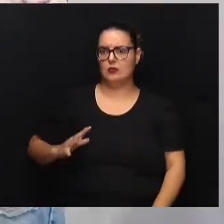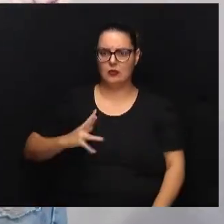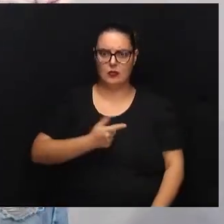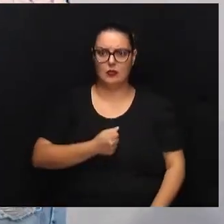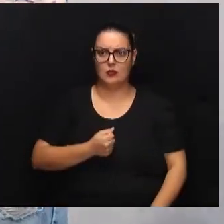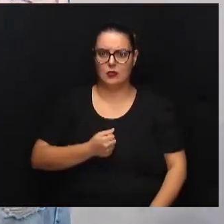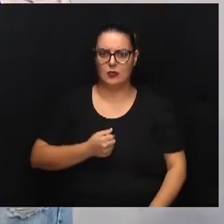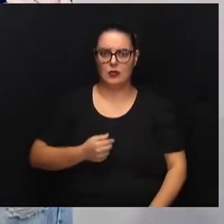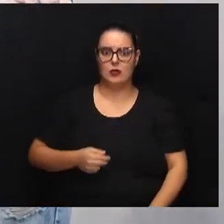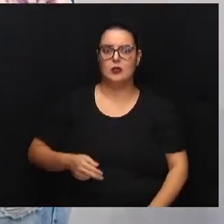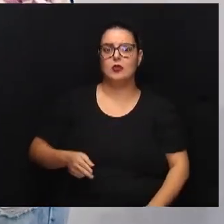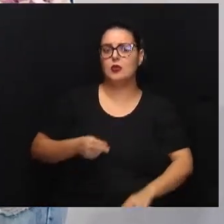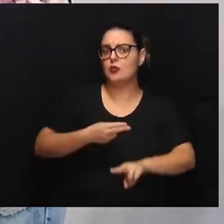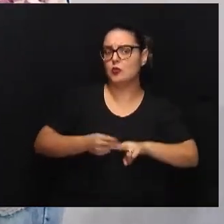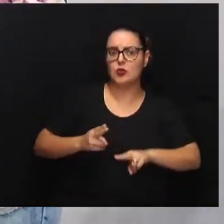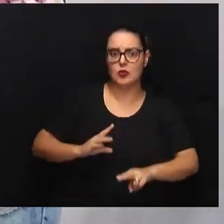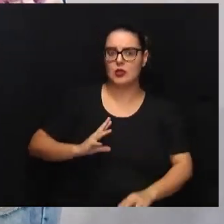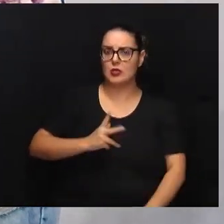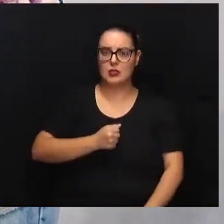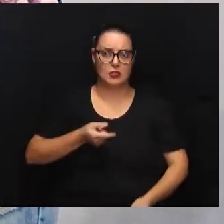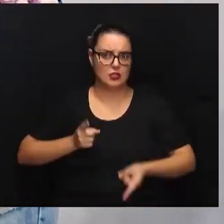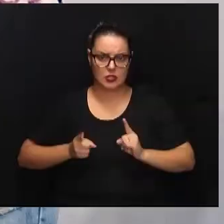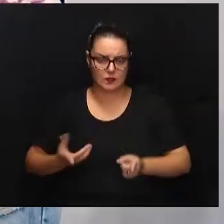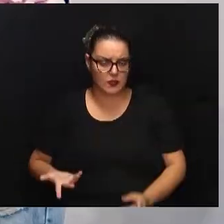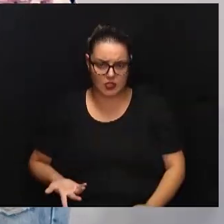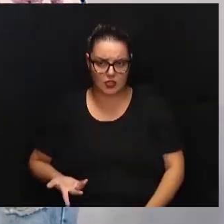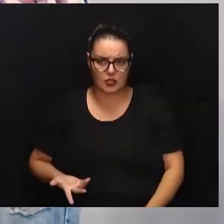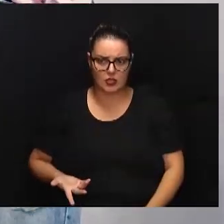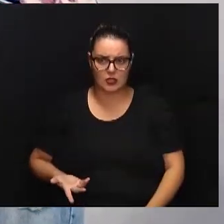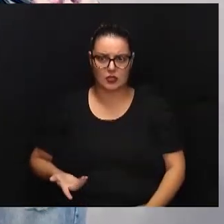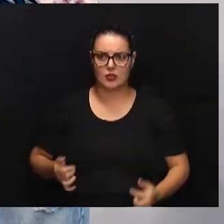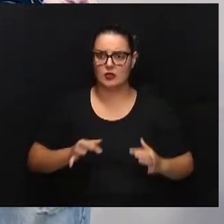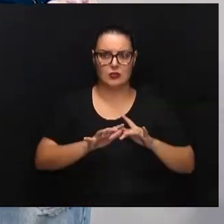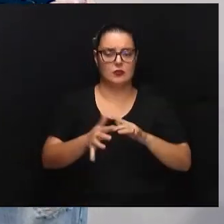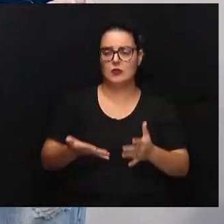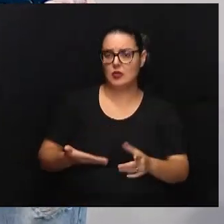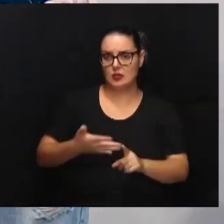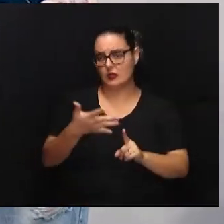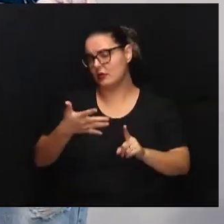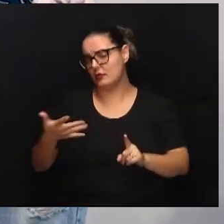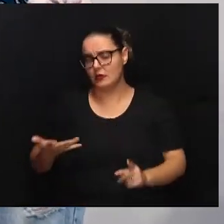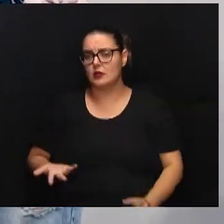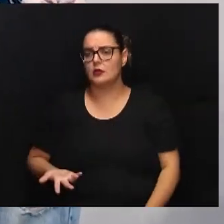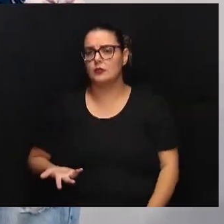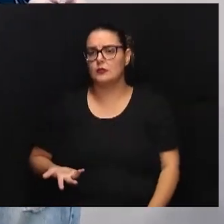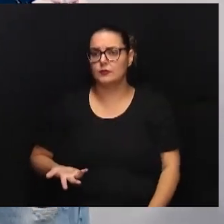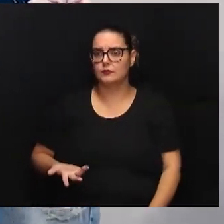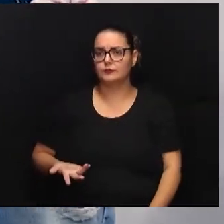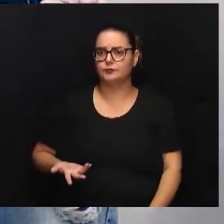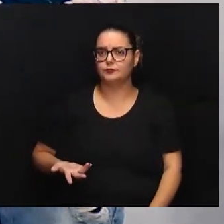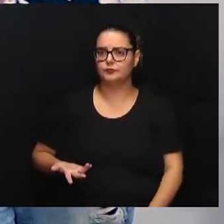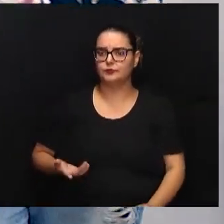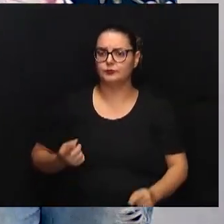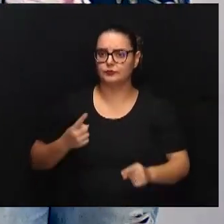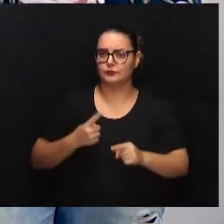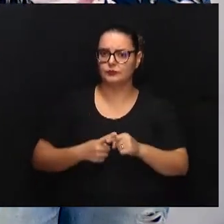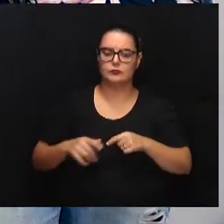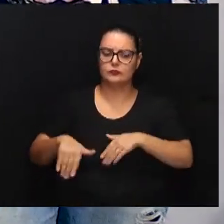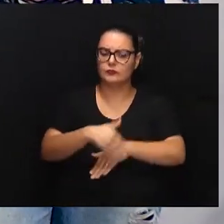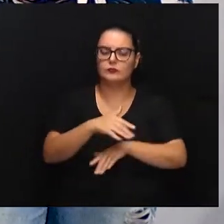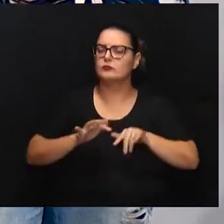aí, trazendo para a parada LGBTQIAP+, por que eles estão na rua? Né? Eles estão na rua porque quer